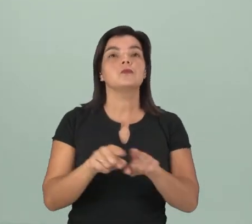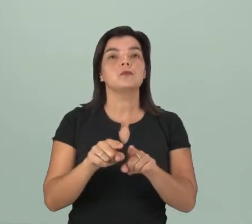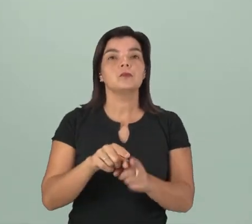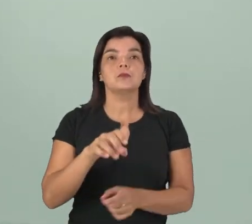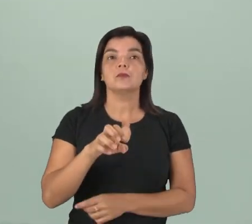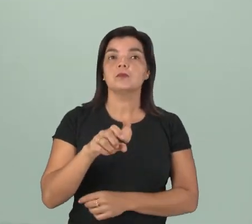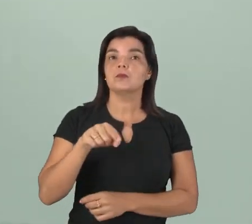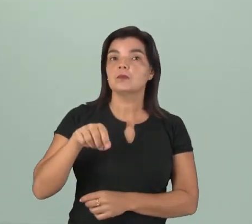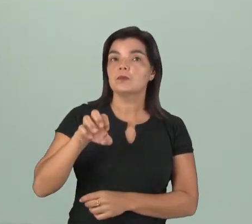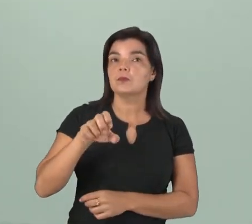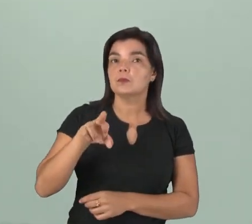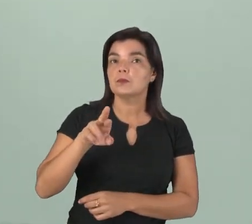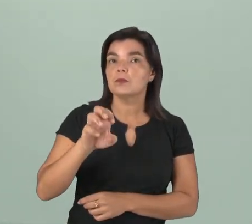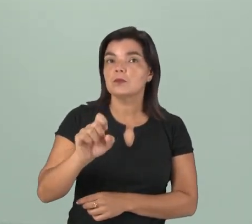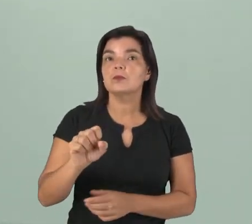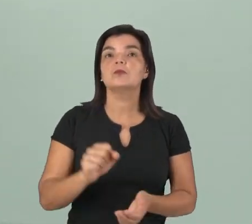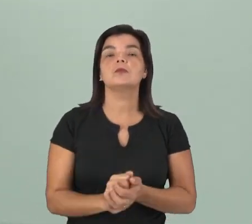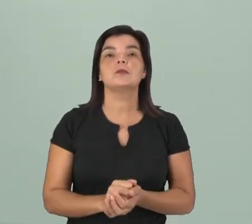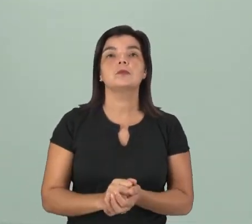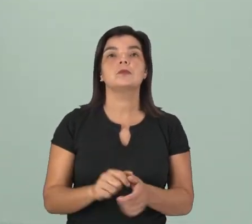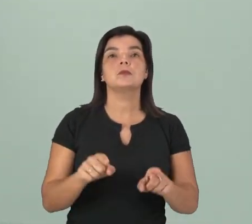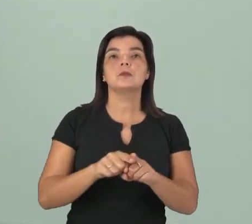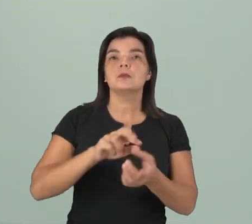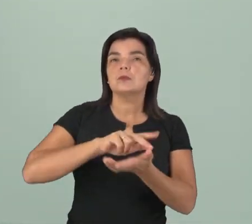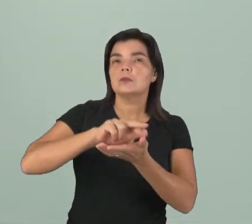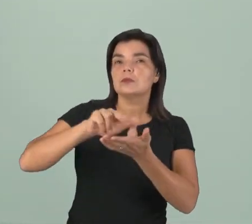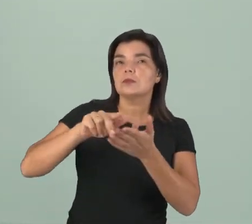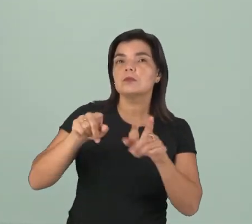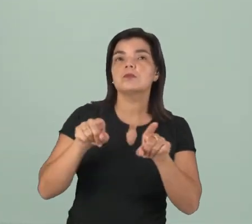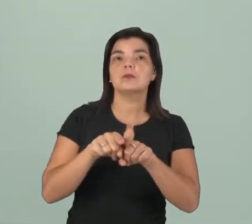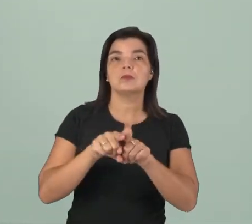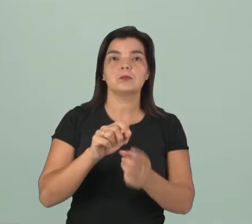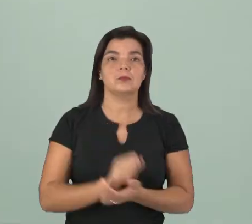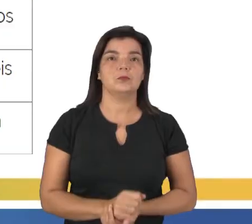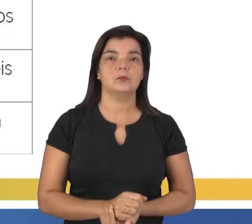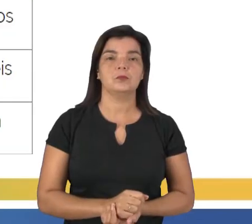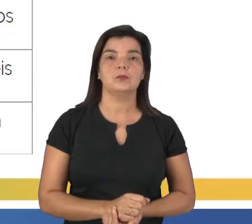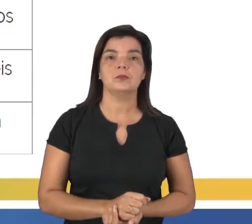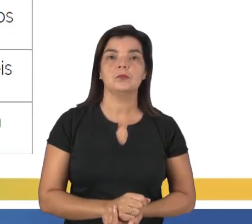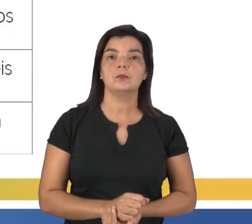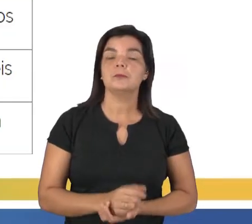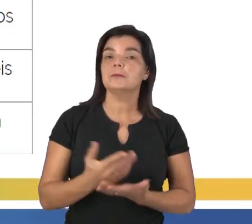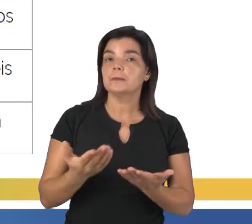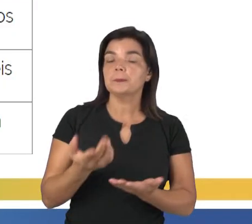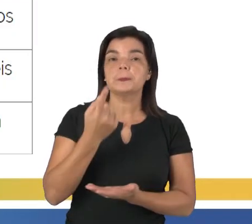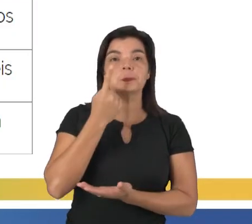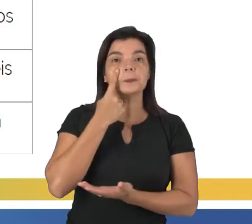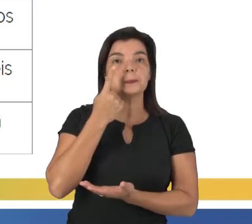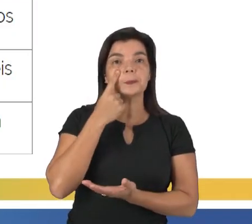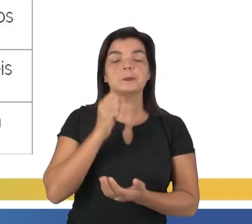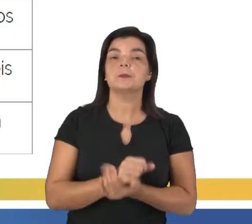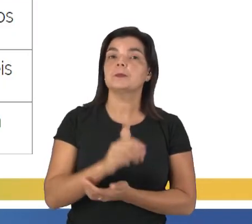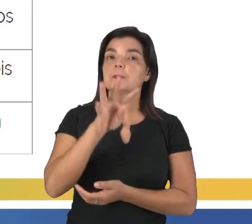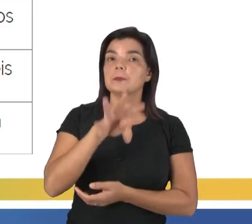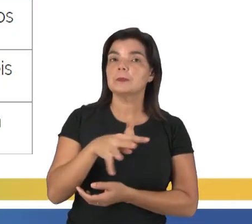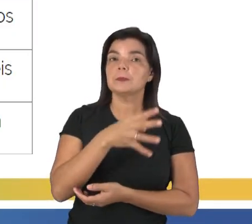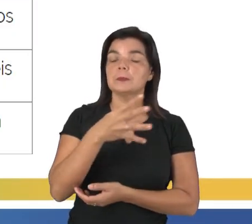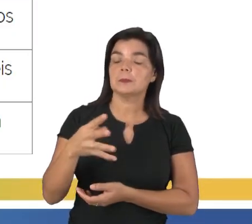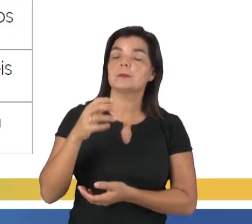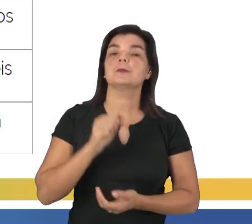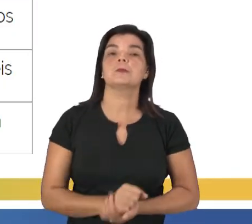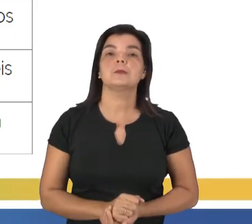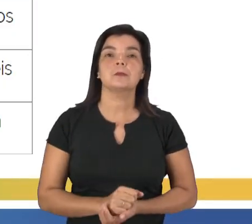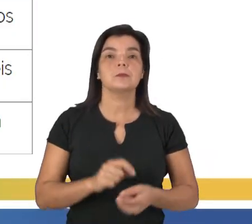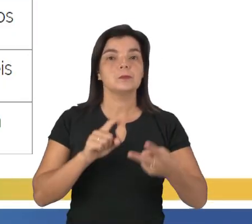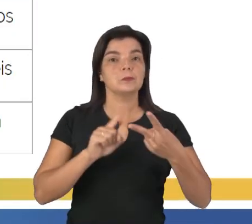es, né? Nosotros somos, vosotros sois e eles ou ellas são. Galerinha, observe que nesse quadro ali,